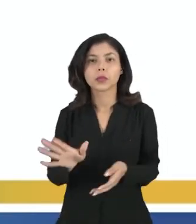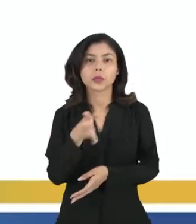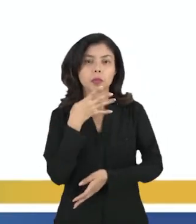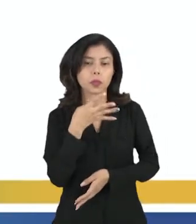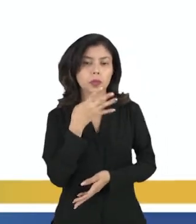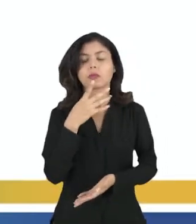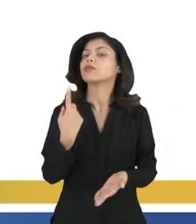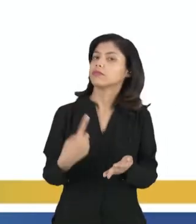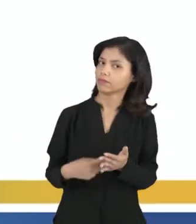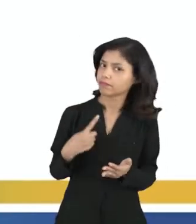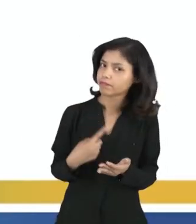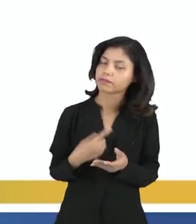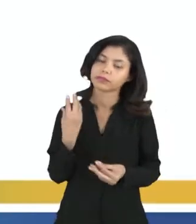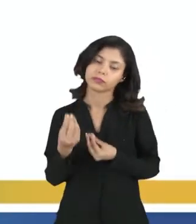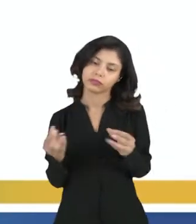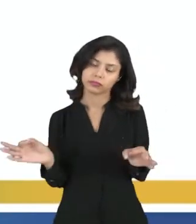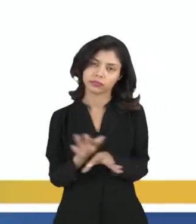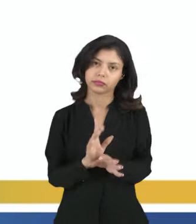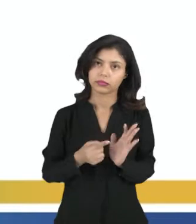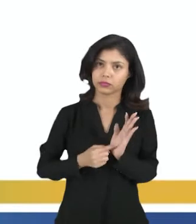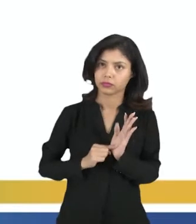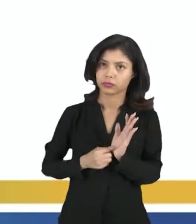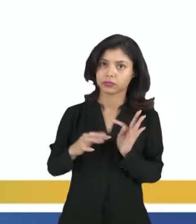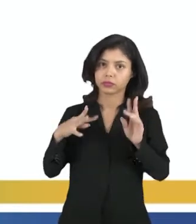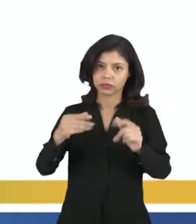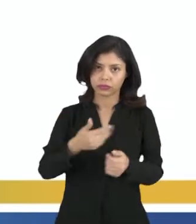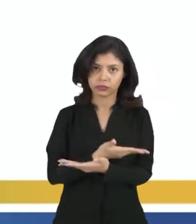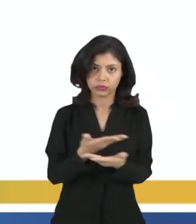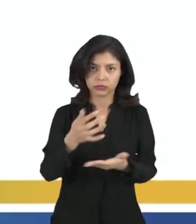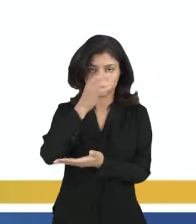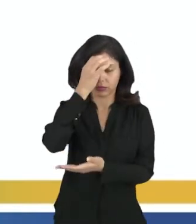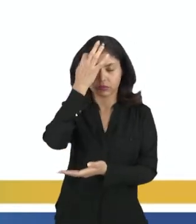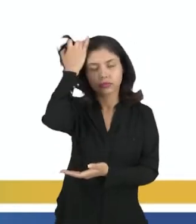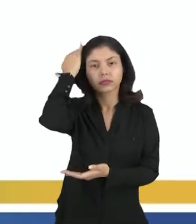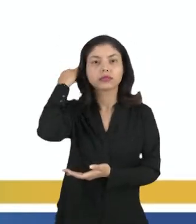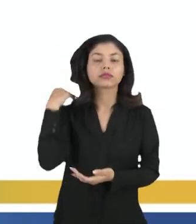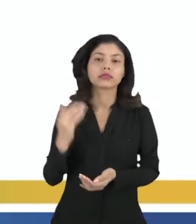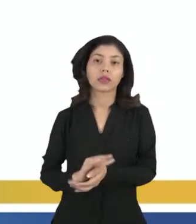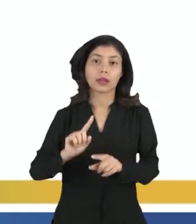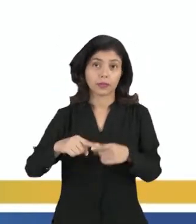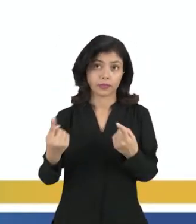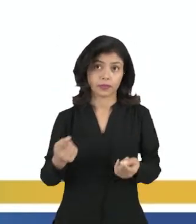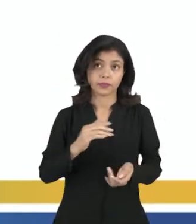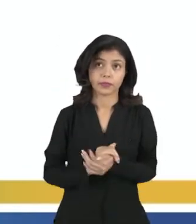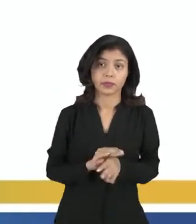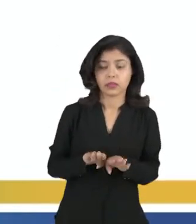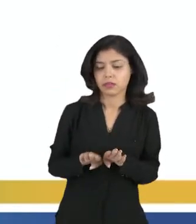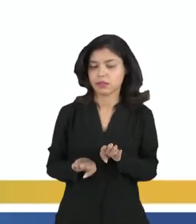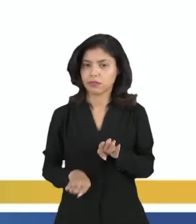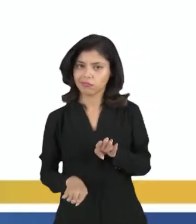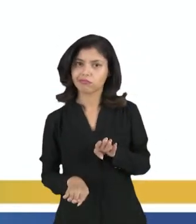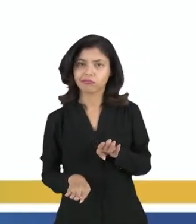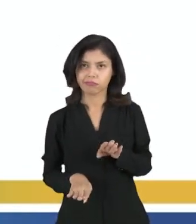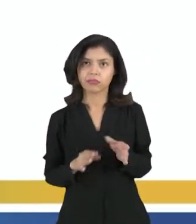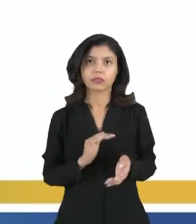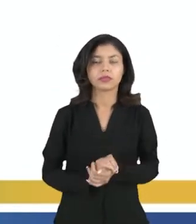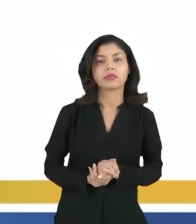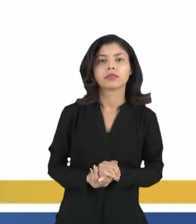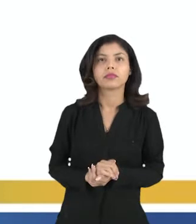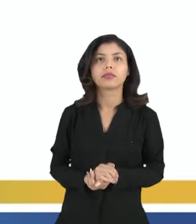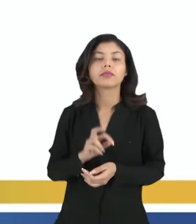bastante considerável que eu acabei de pontuar aqui a todos vocês, mas elas tiveram o seu declínio, digamos assim,